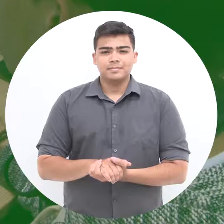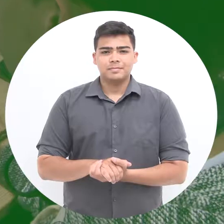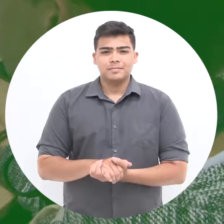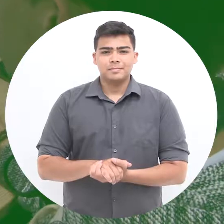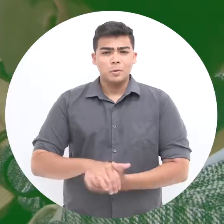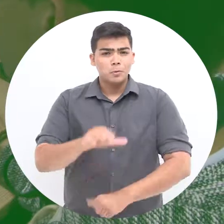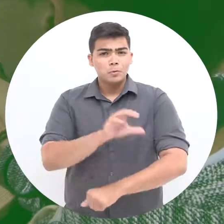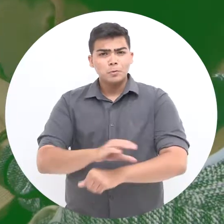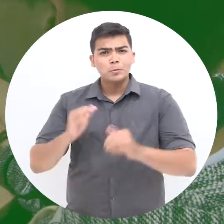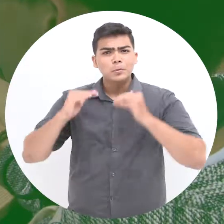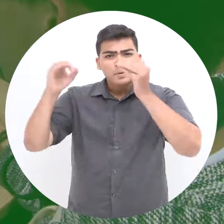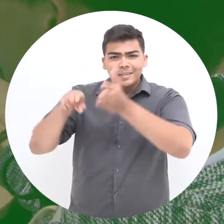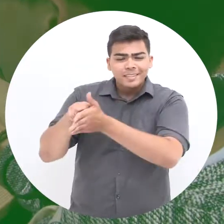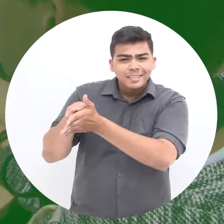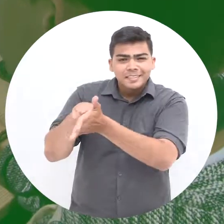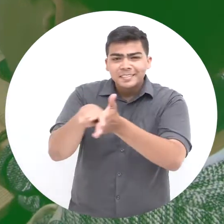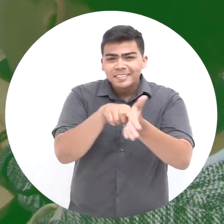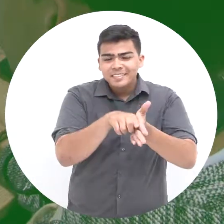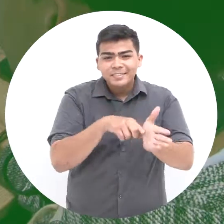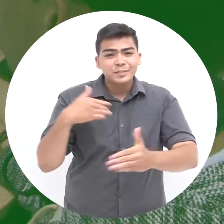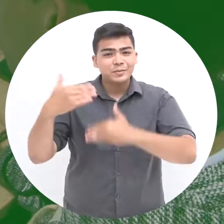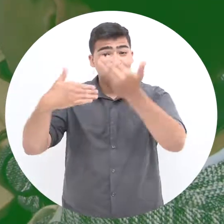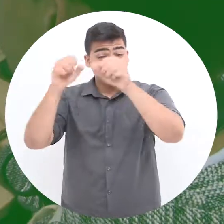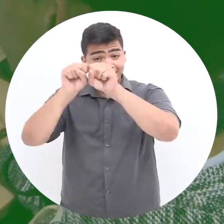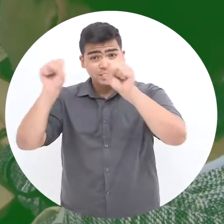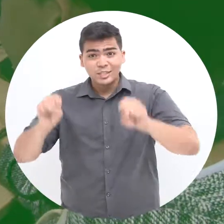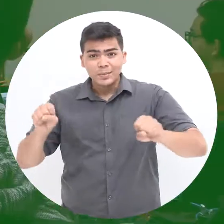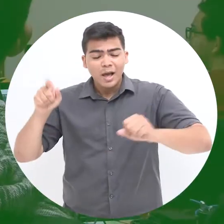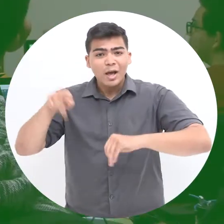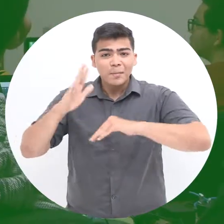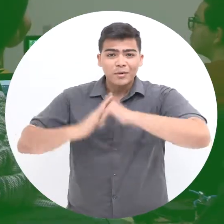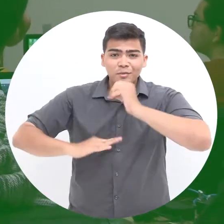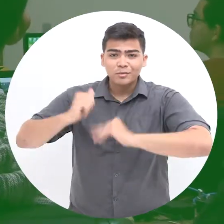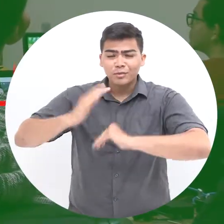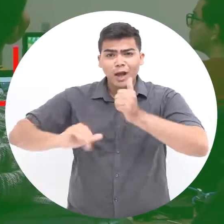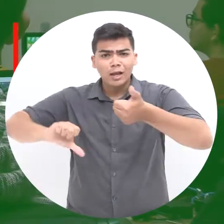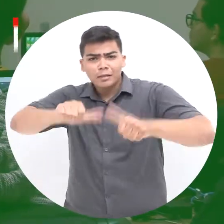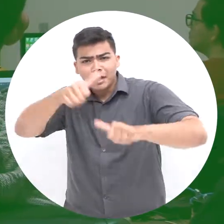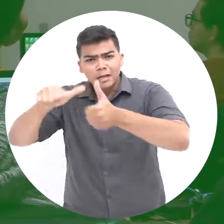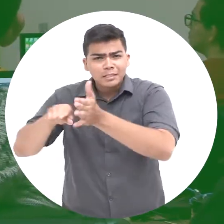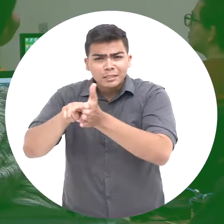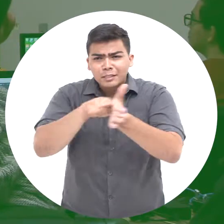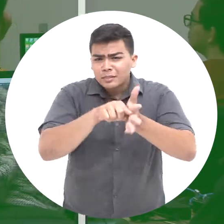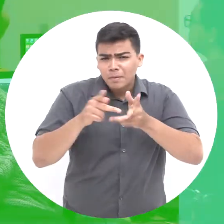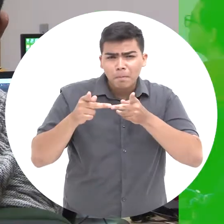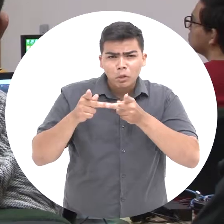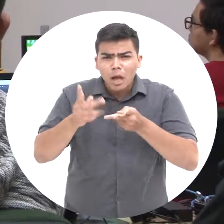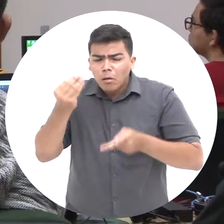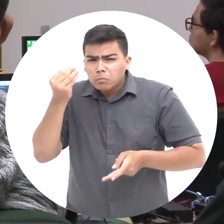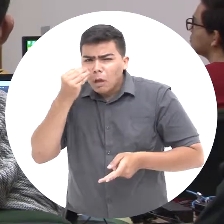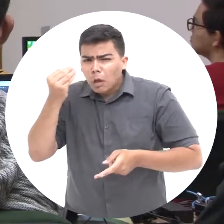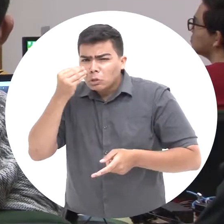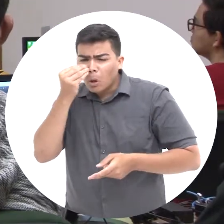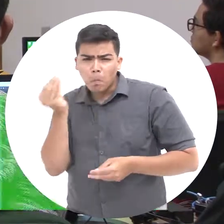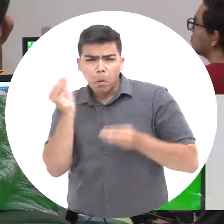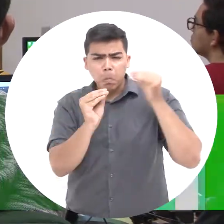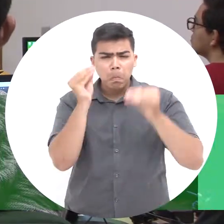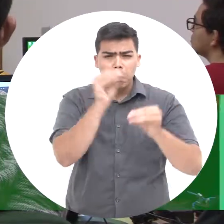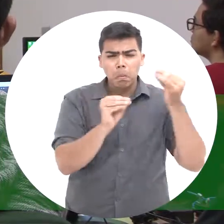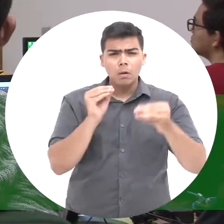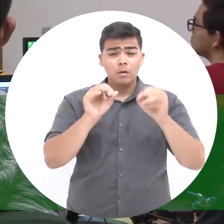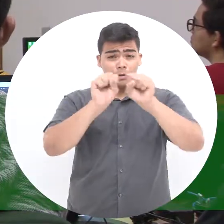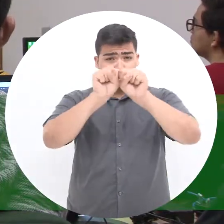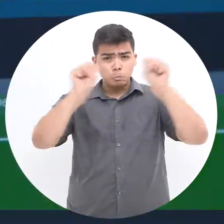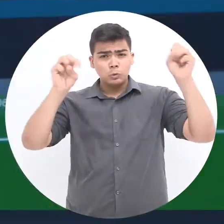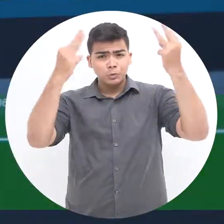o tecnólogo em análise e desenvolvimento de sistemas e o profissional que analisa projeta desenvolve testa